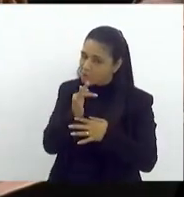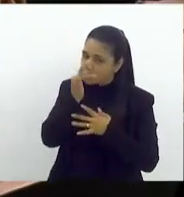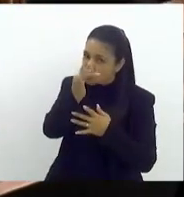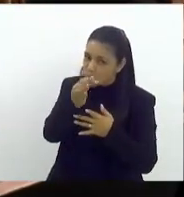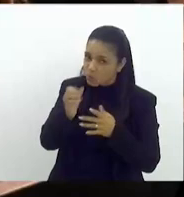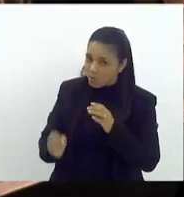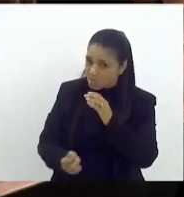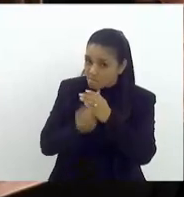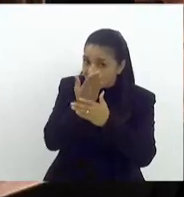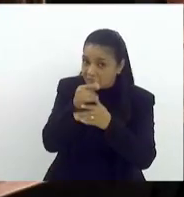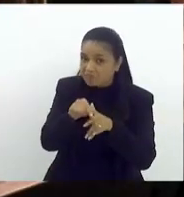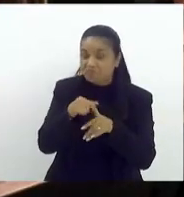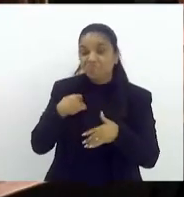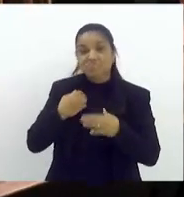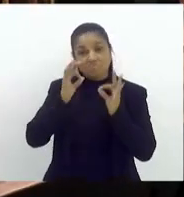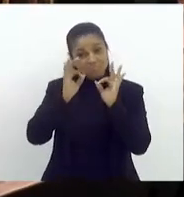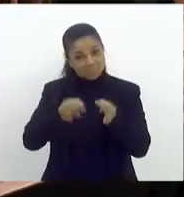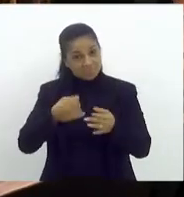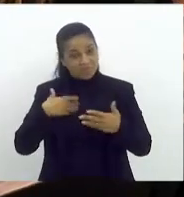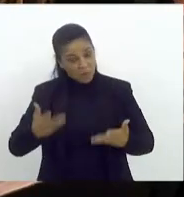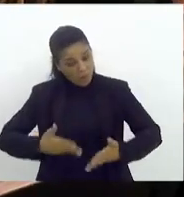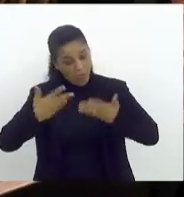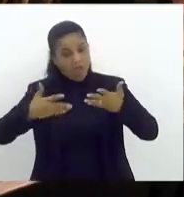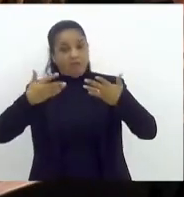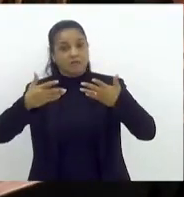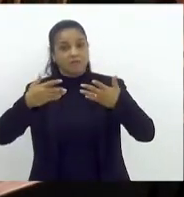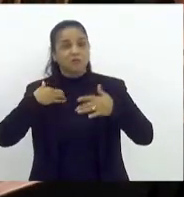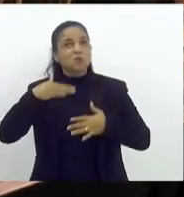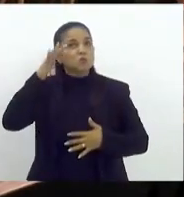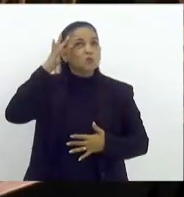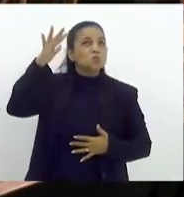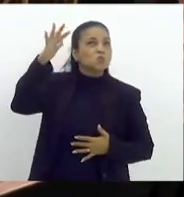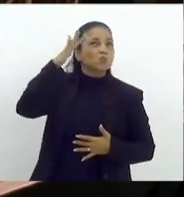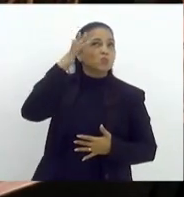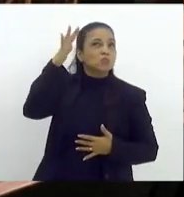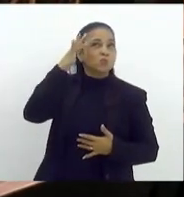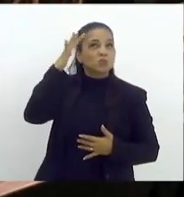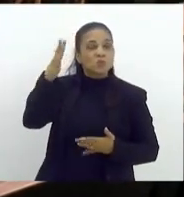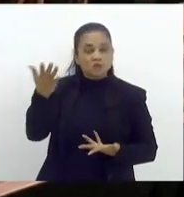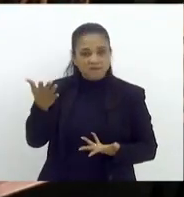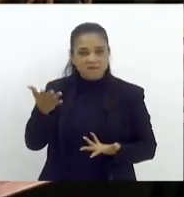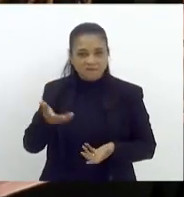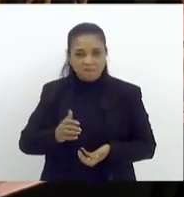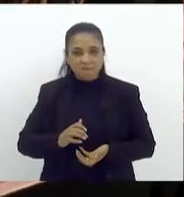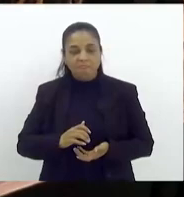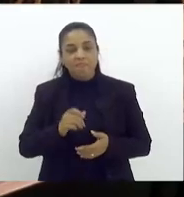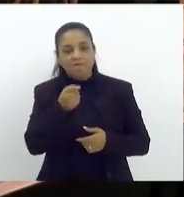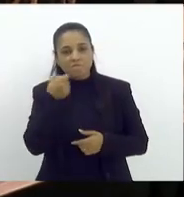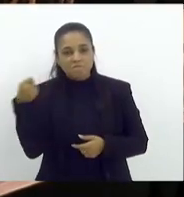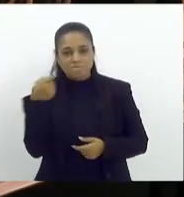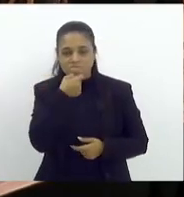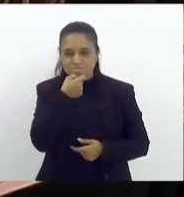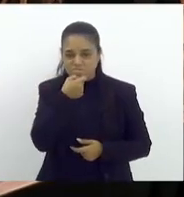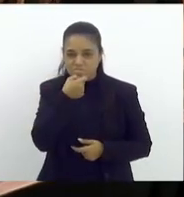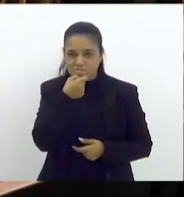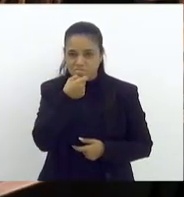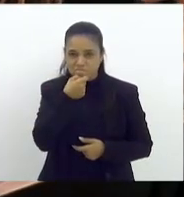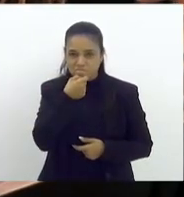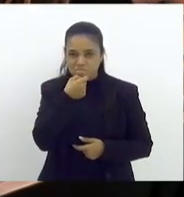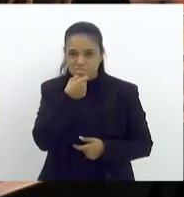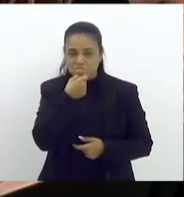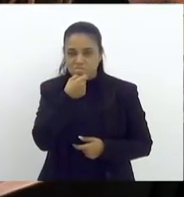exatamente eu tô ficando animado vocês estão me deixando sonhar vou passar agora para